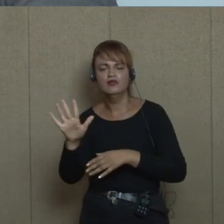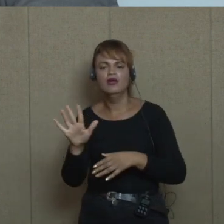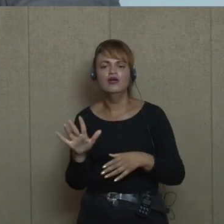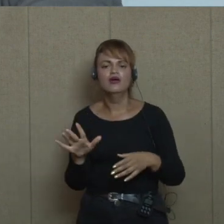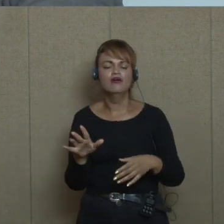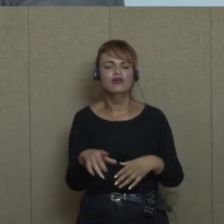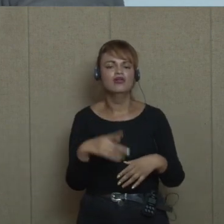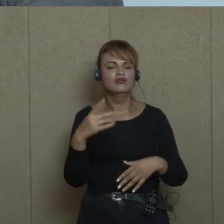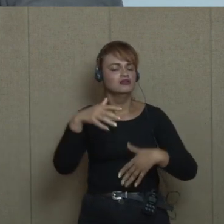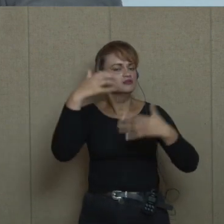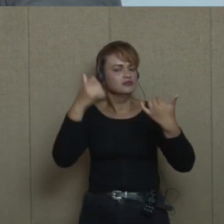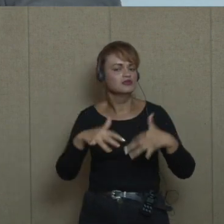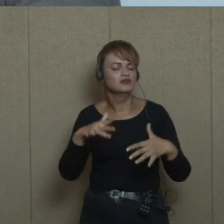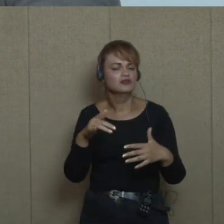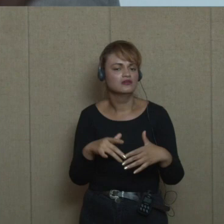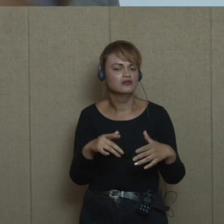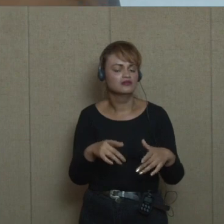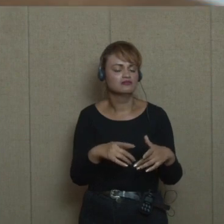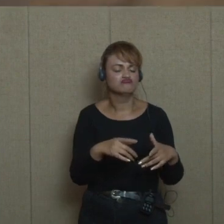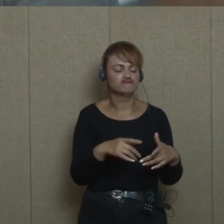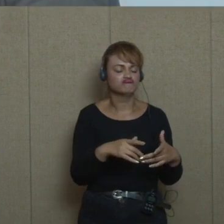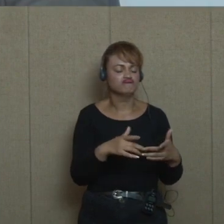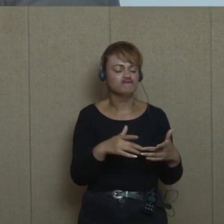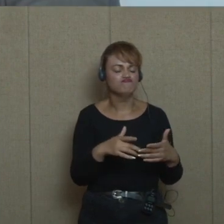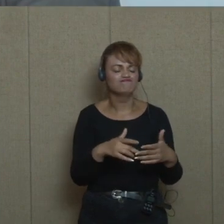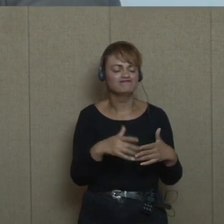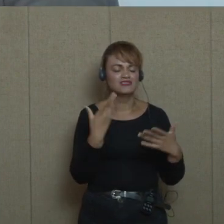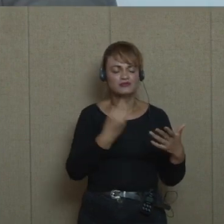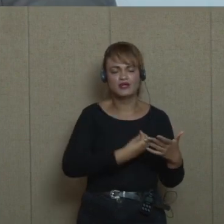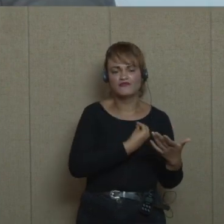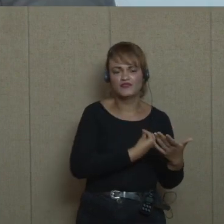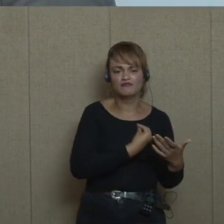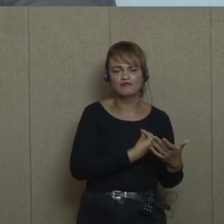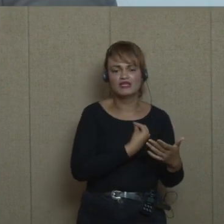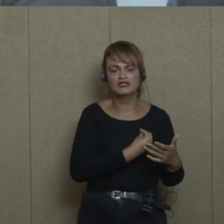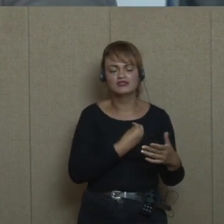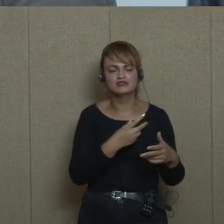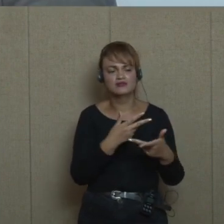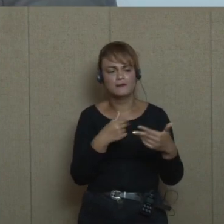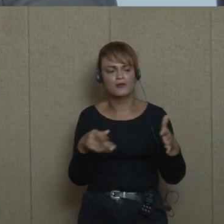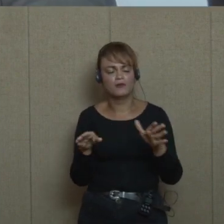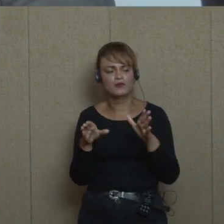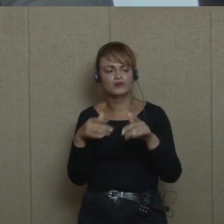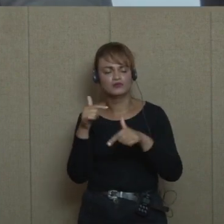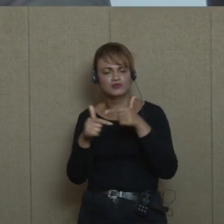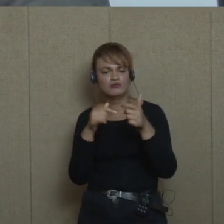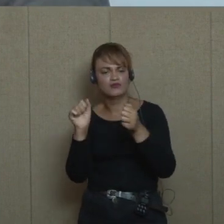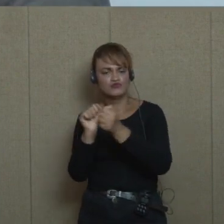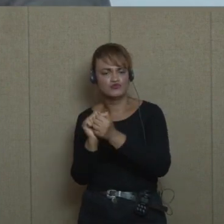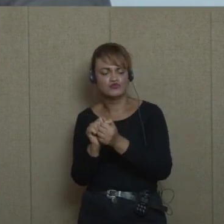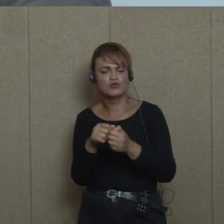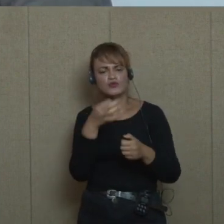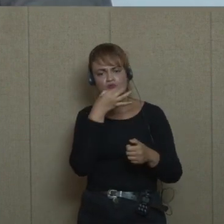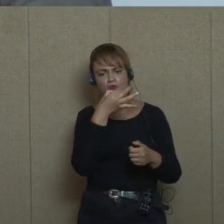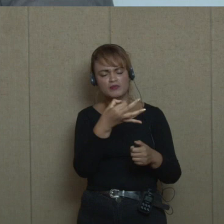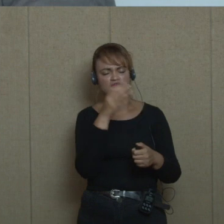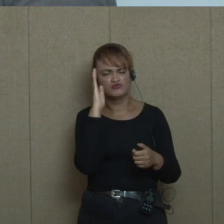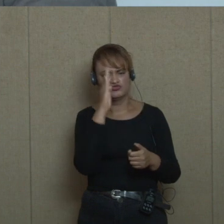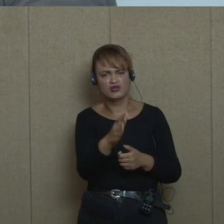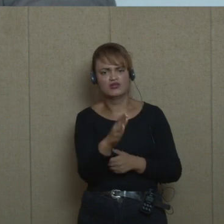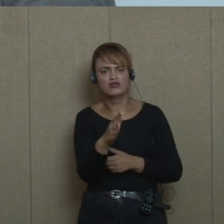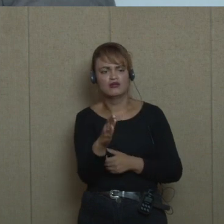ser colocado em vigor e no lado mais corporativo? A sua opinião direta